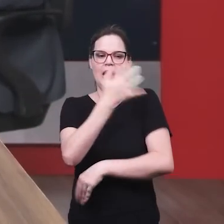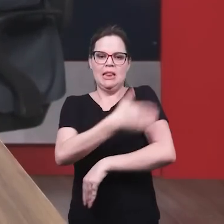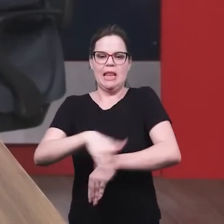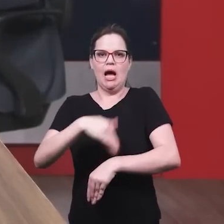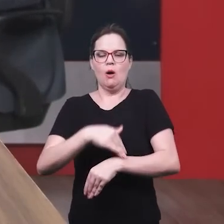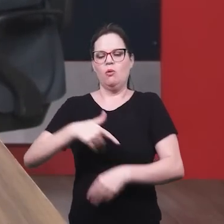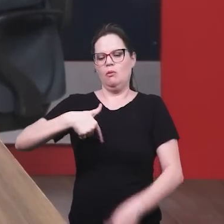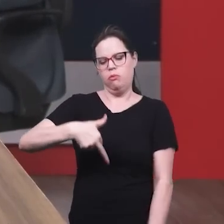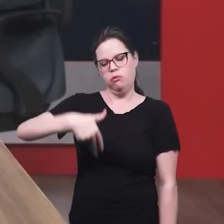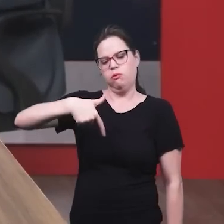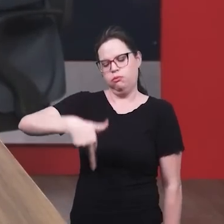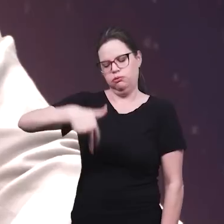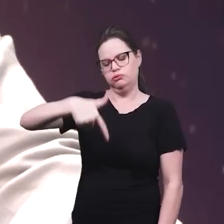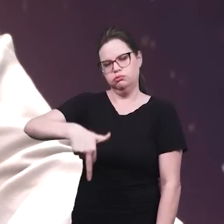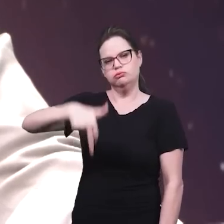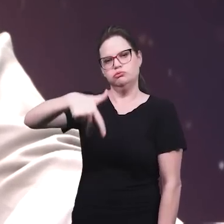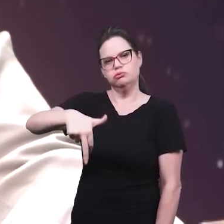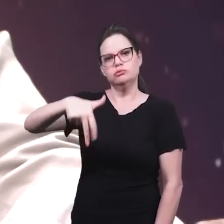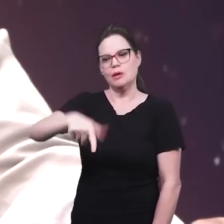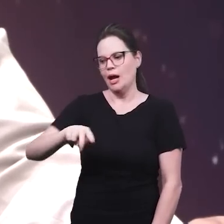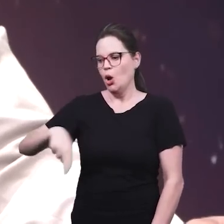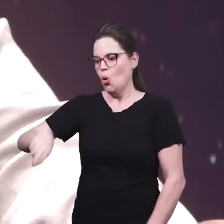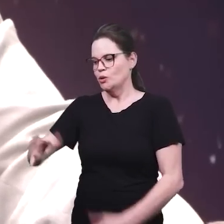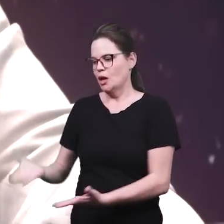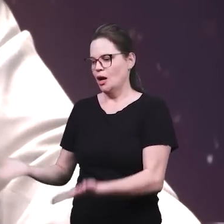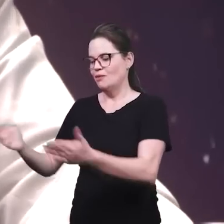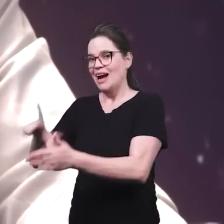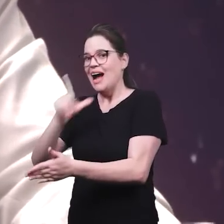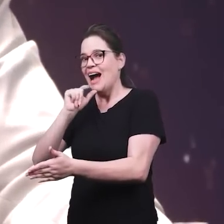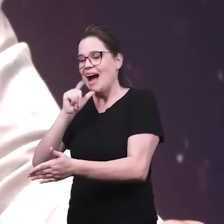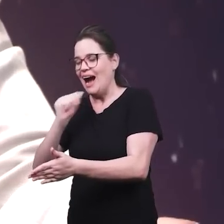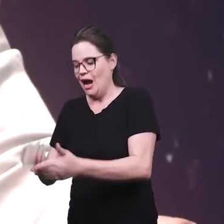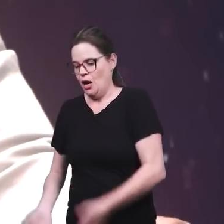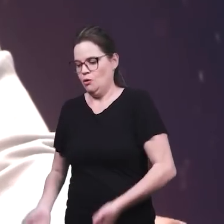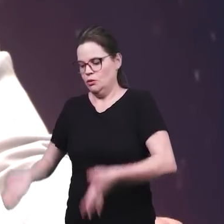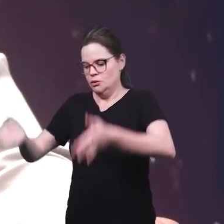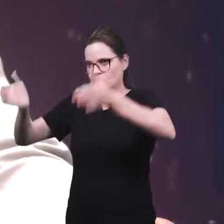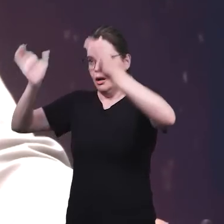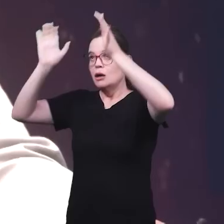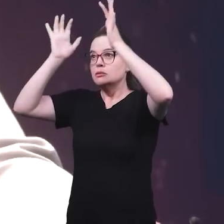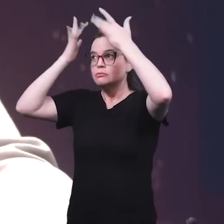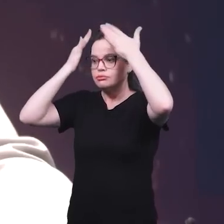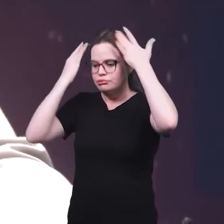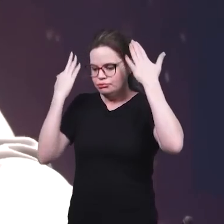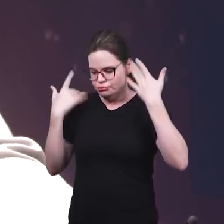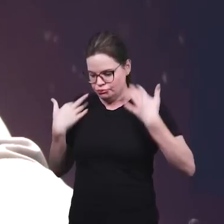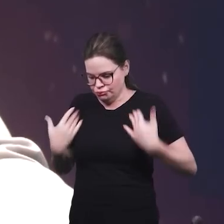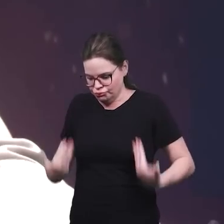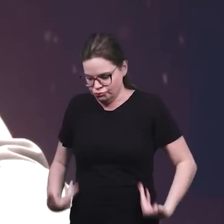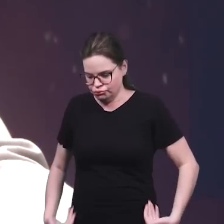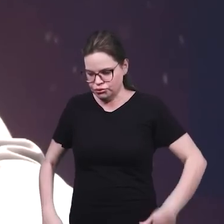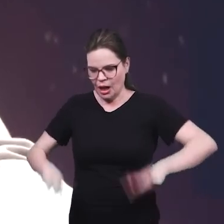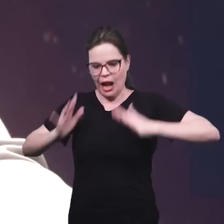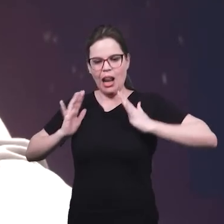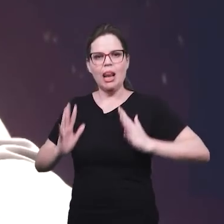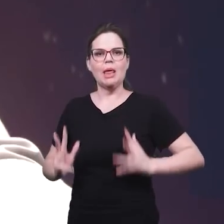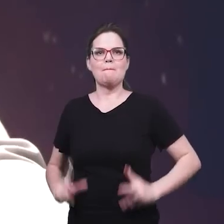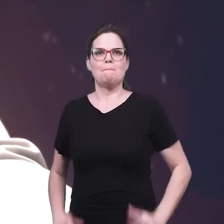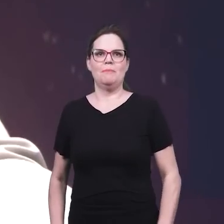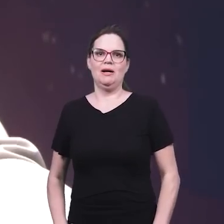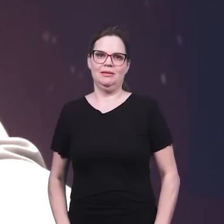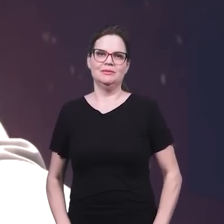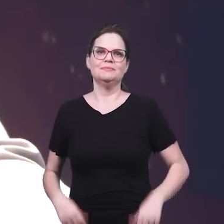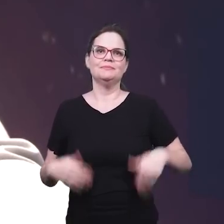tinha sido utilizado, né? Então já estava sem serventia mais. Acabou ali e era a forma que o Senhor nos encontrou, né? A